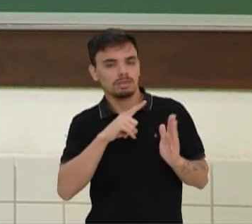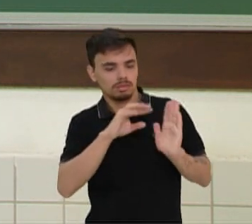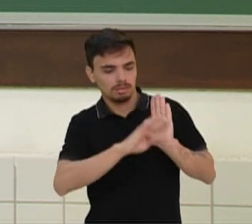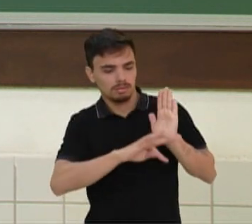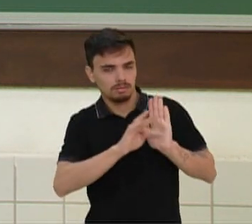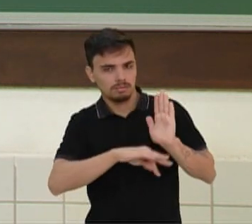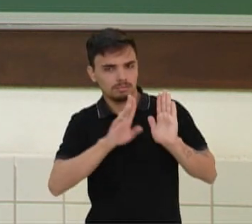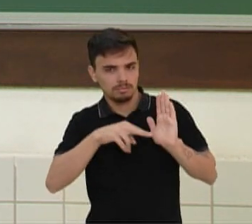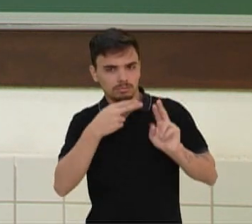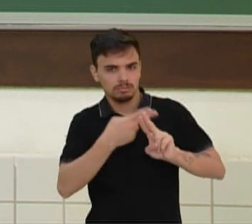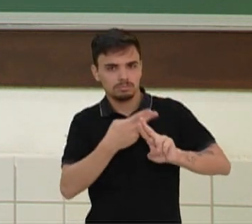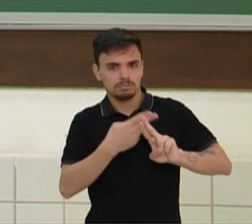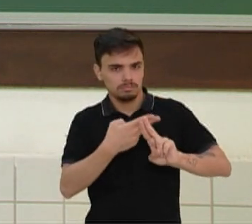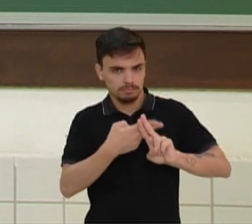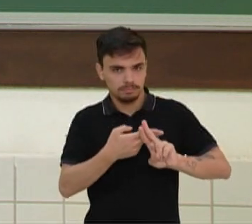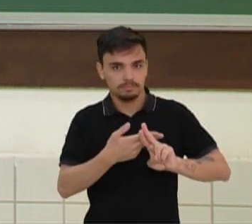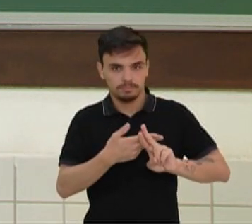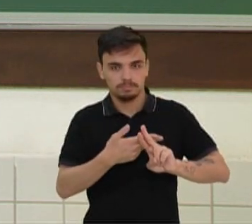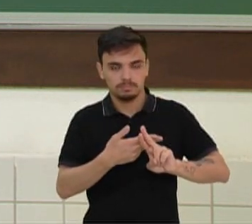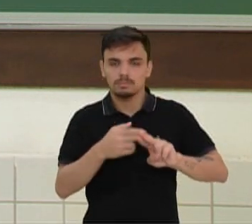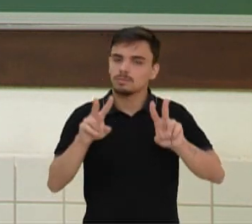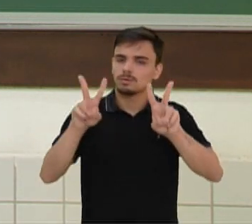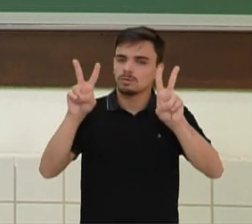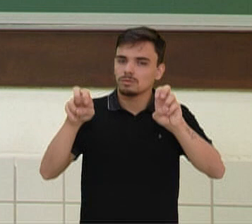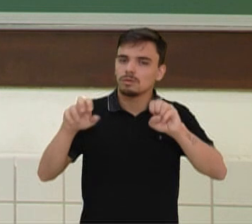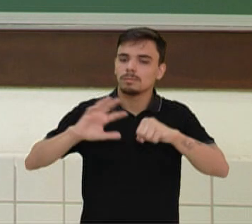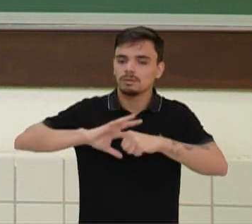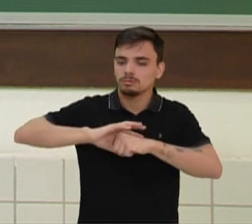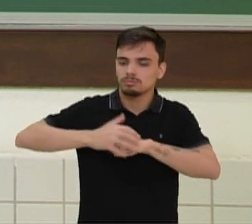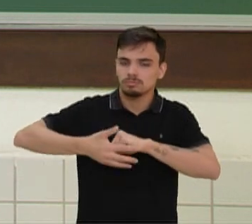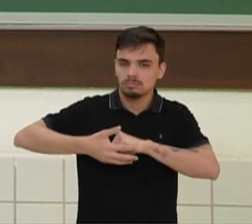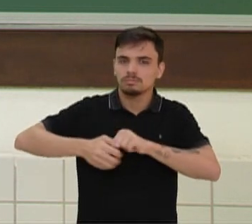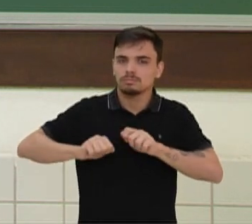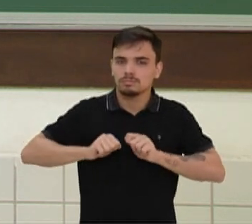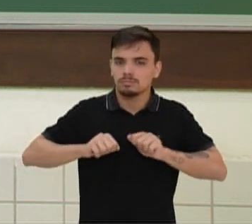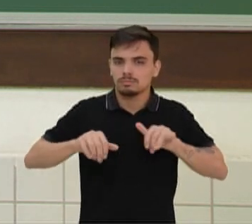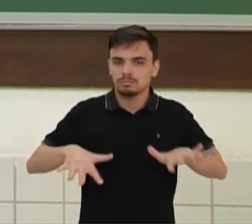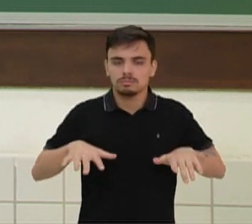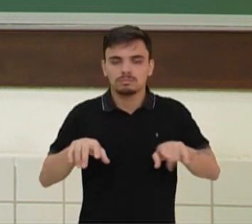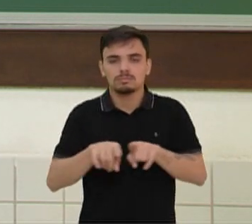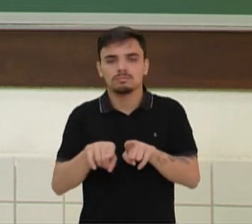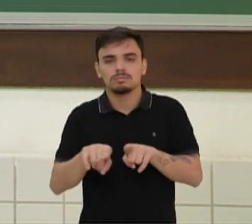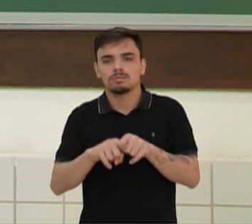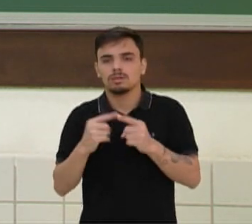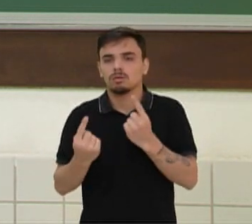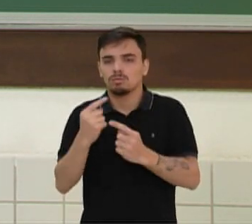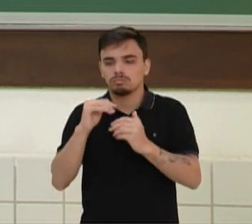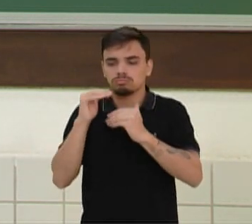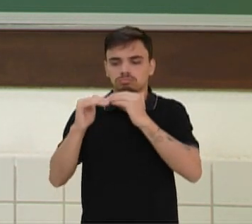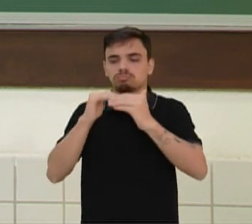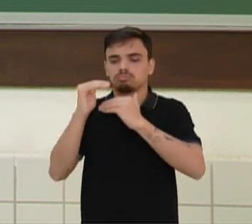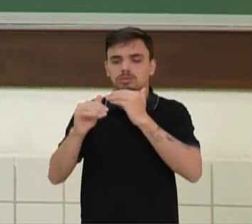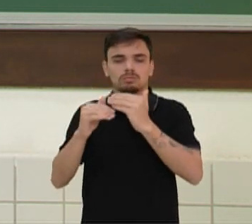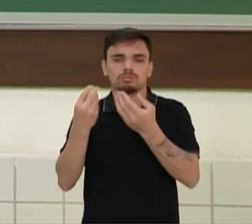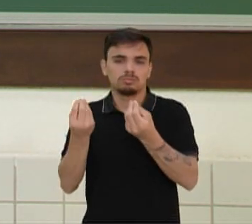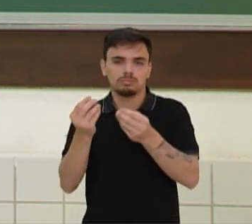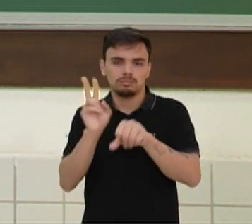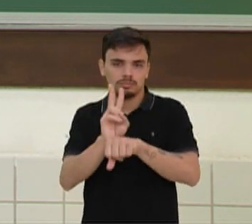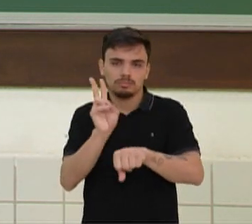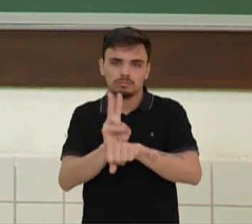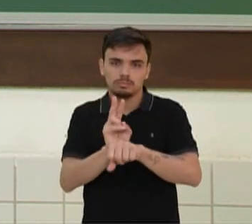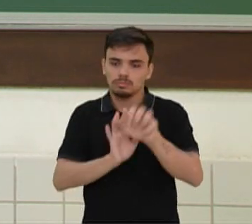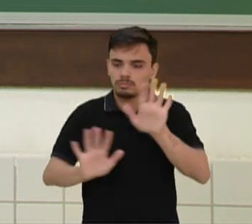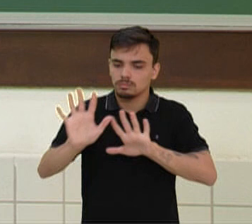aula, que nos falou ali do coronavírus, né? Que nos falou quais são os procedimentos de higiene que nós temos